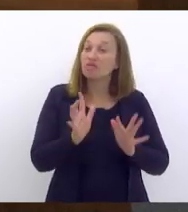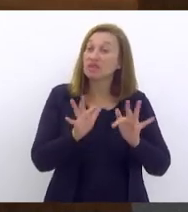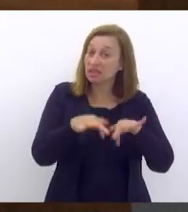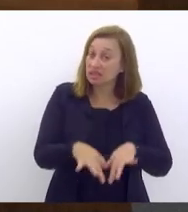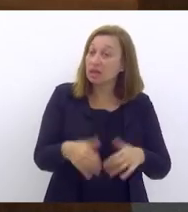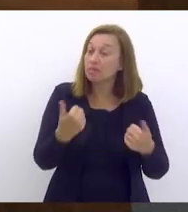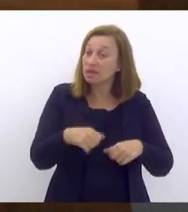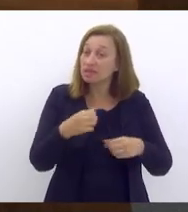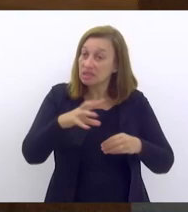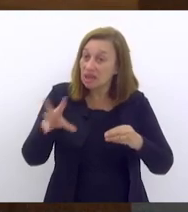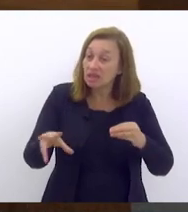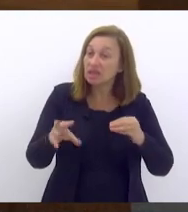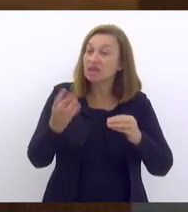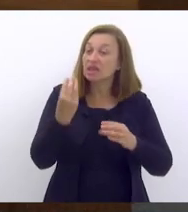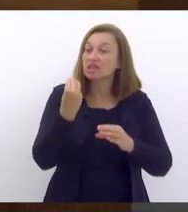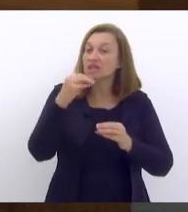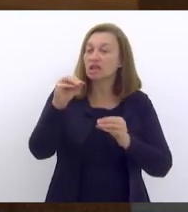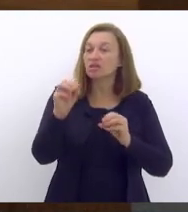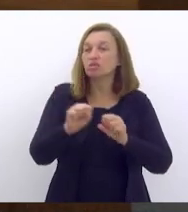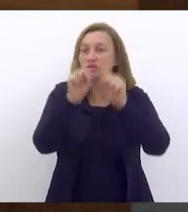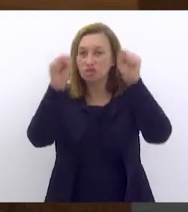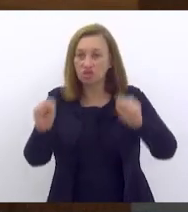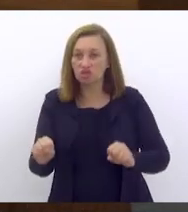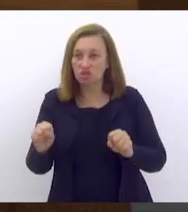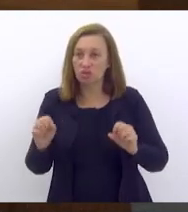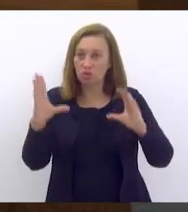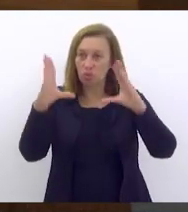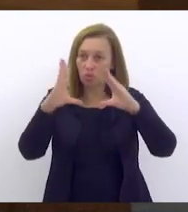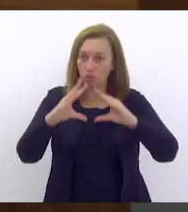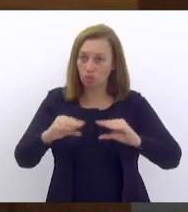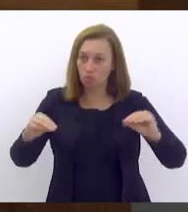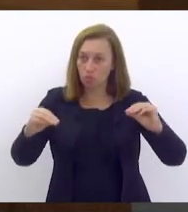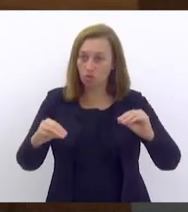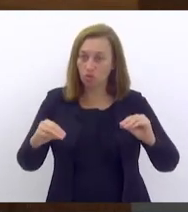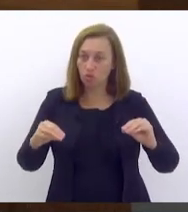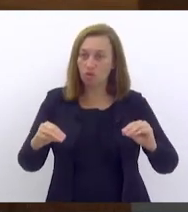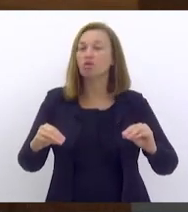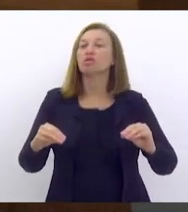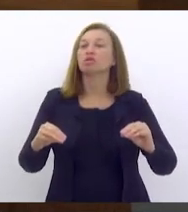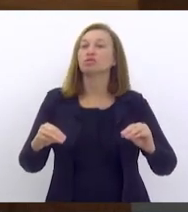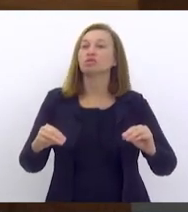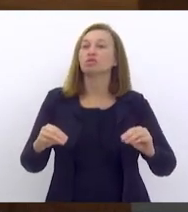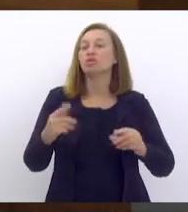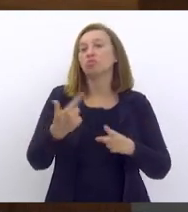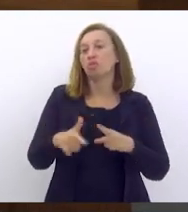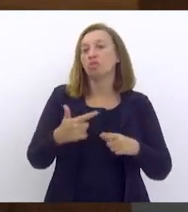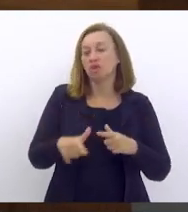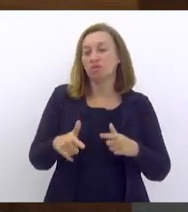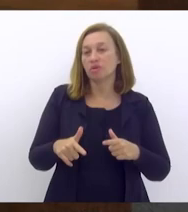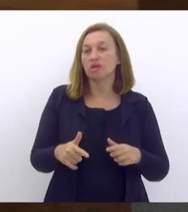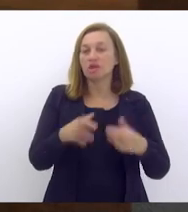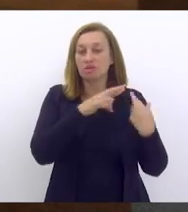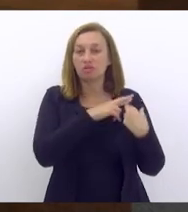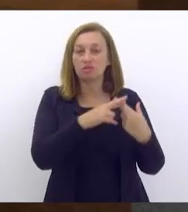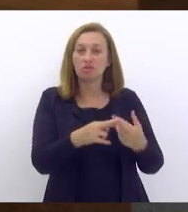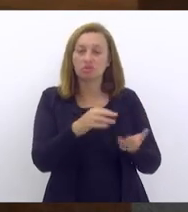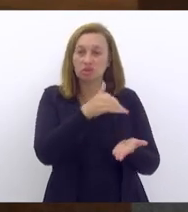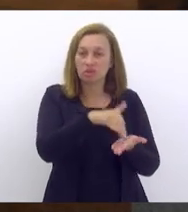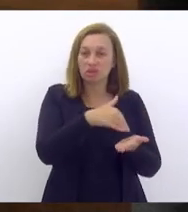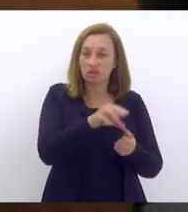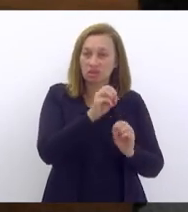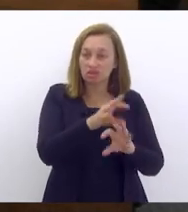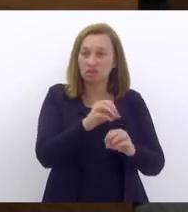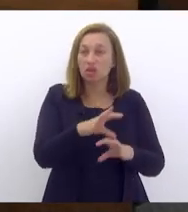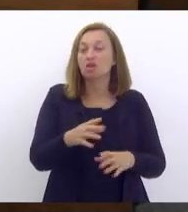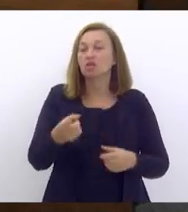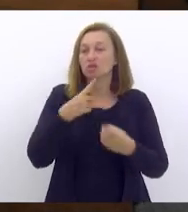ela tem que estar num sistema, e o sistema estava fora do ar por responsabilidade da Secretaria de Estado de Educação. Então, eu estou trazendo esse debate, porque também